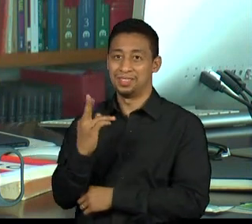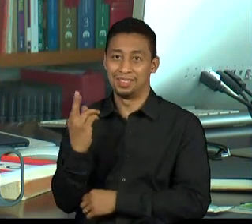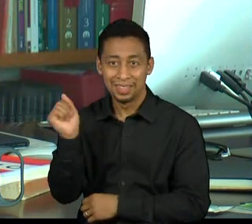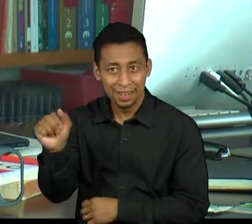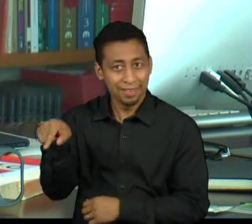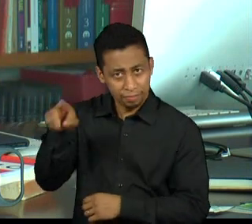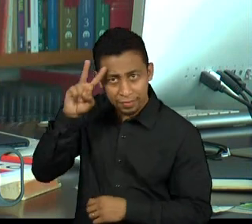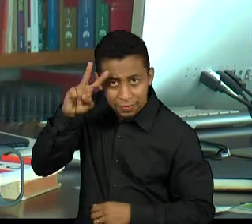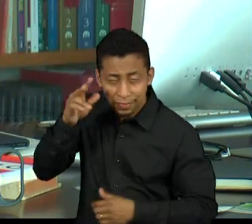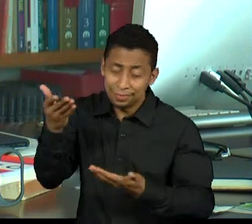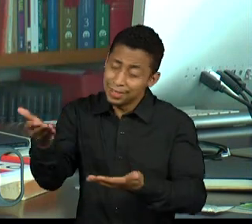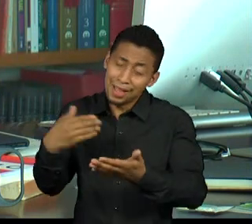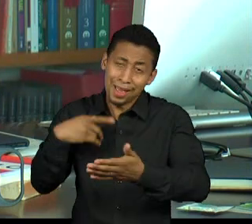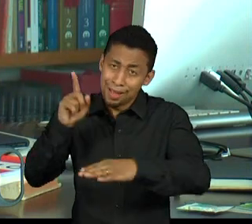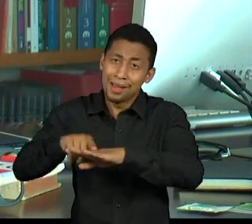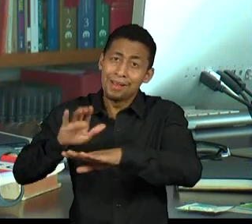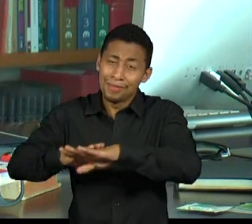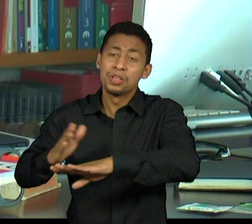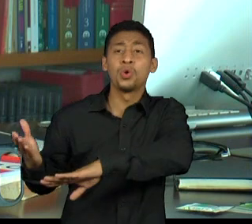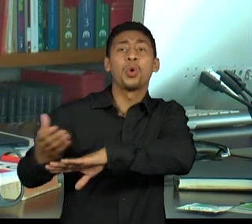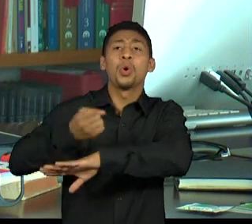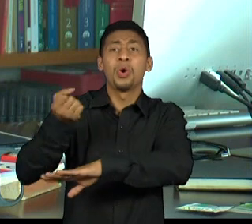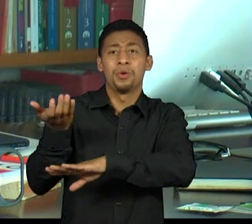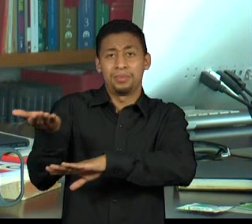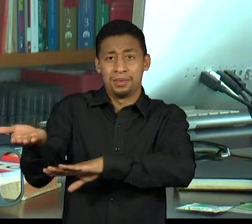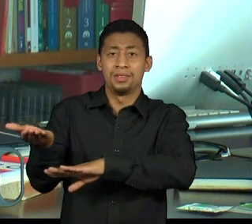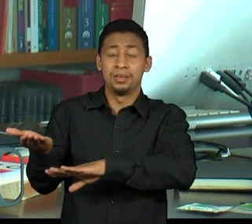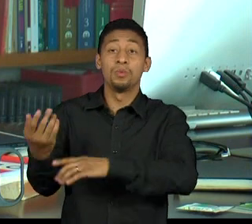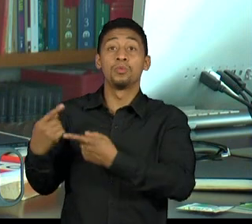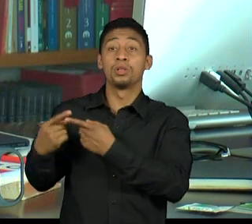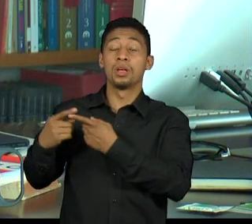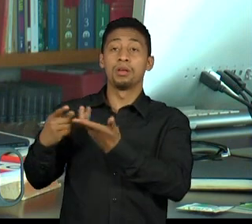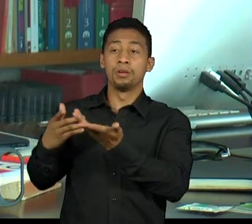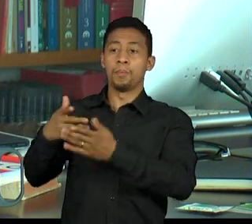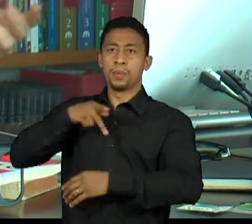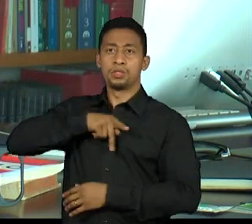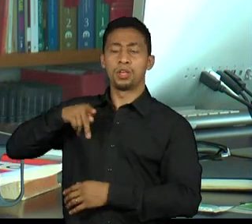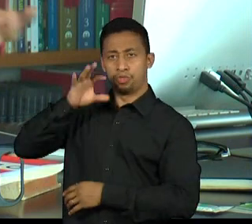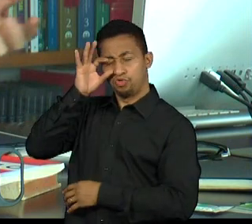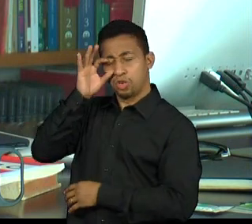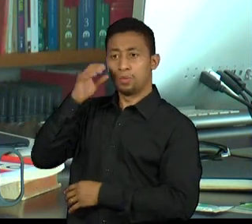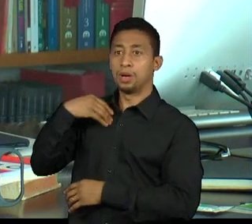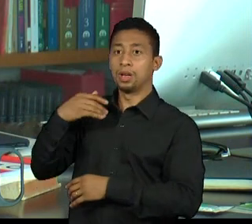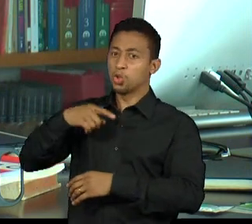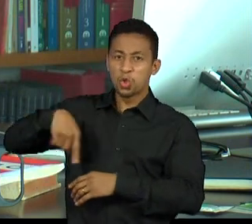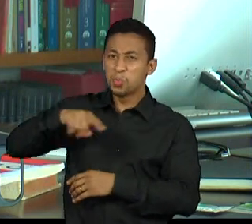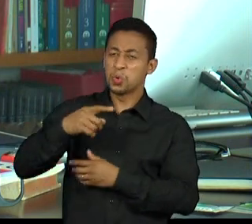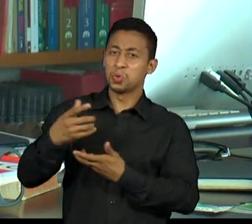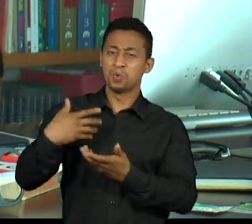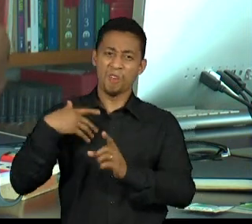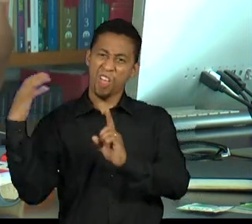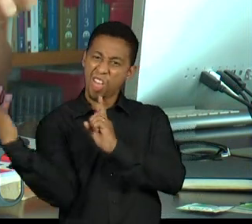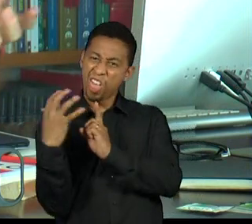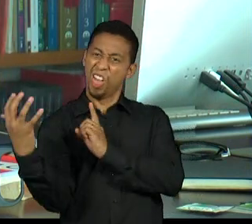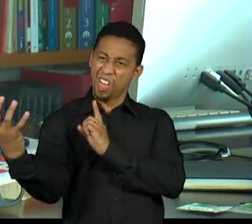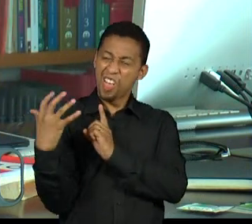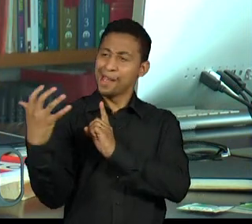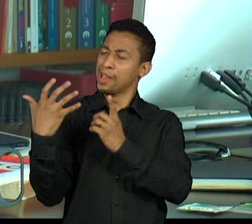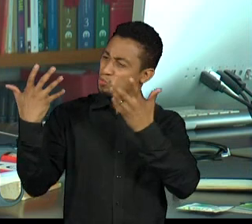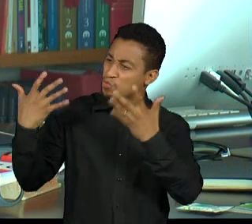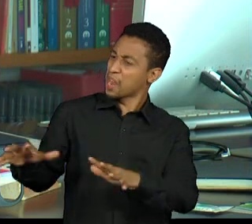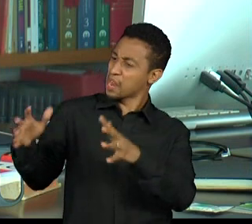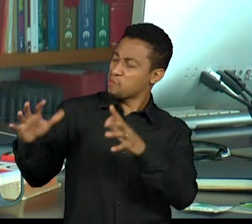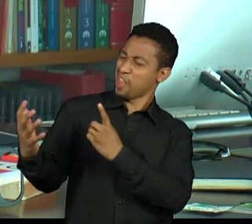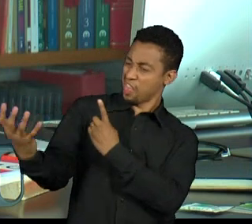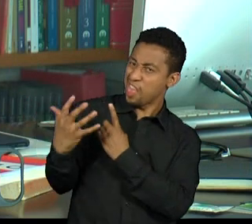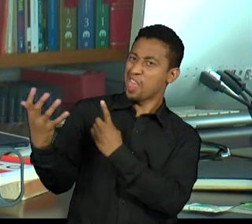presidente porque ele não está fazendo um bom governo, que é o que se queria. Mas no presidencialismo, isso é um golpe. Ela tinha direito a ficar lá